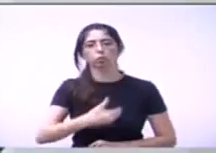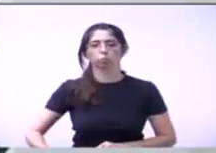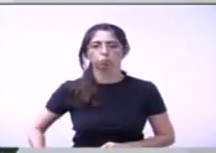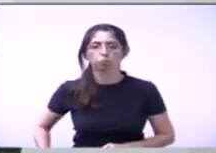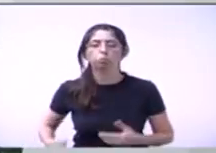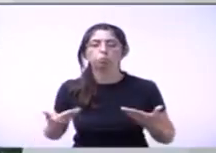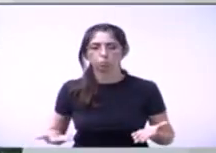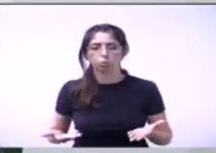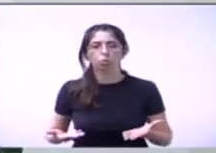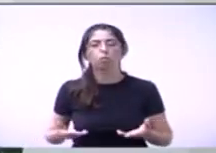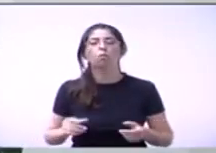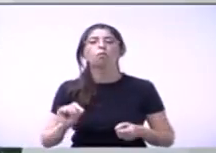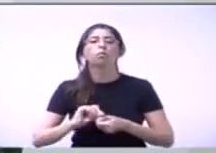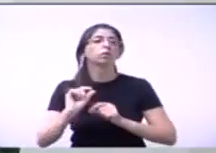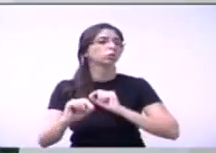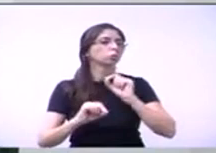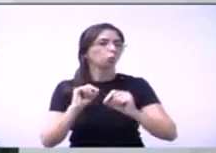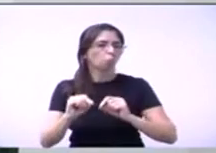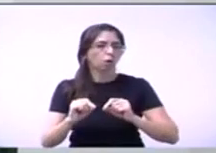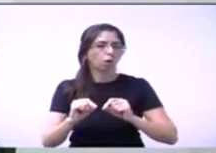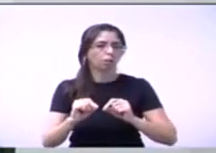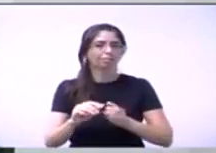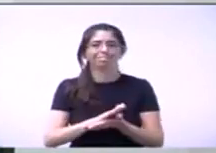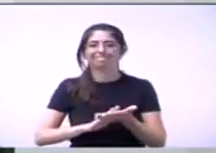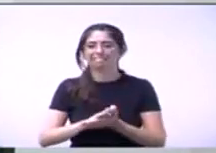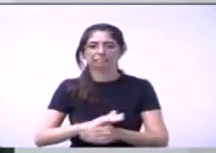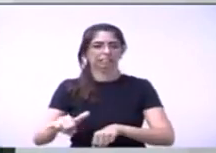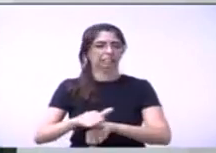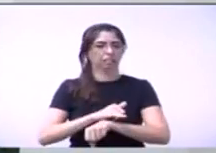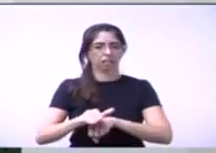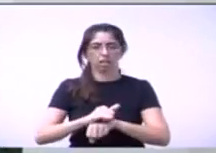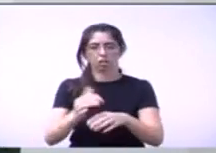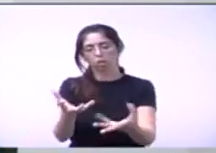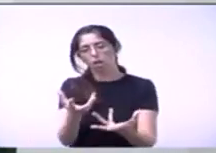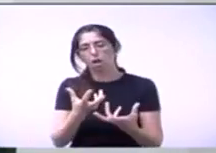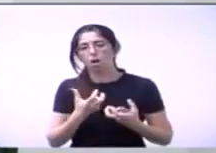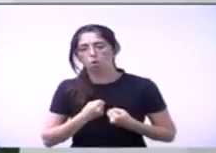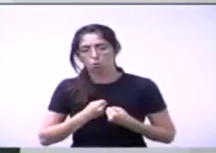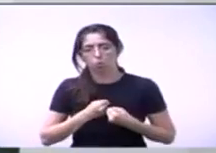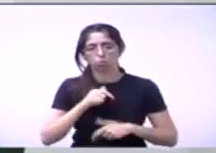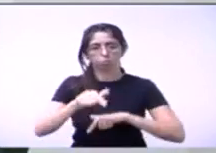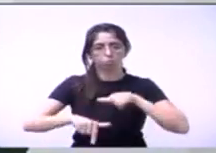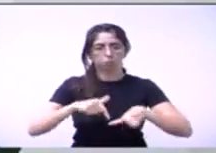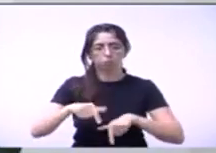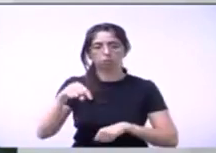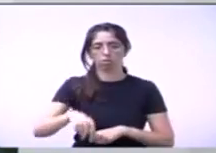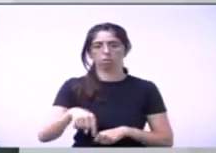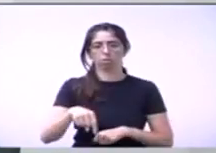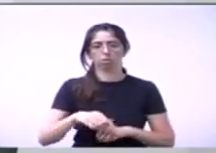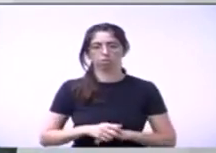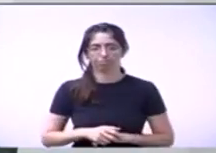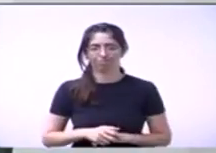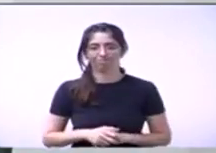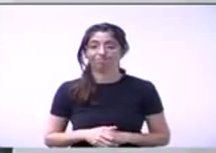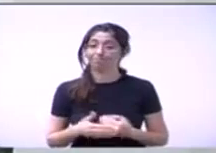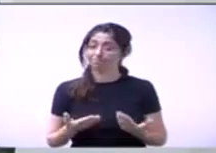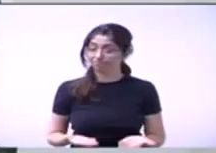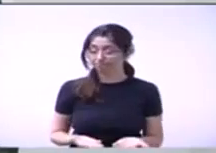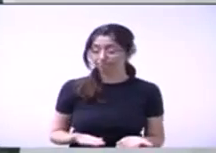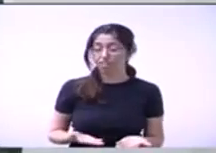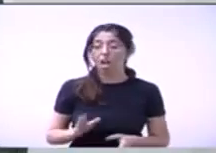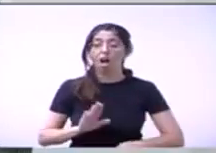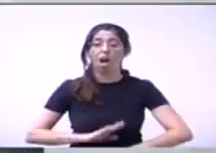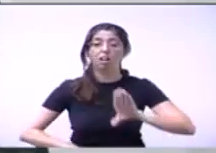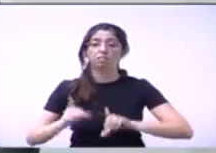de várias maneiras o trabalhador local, coibindo assim o meio jurídico chamado de abuso de direito